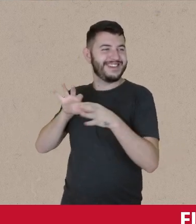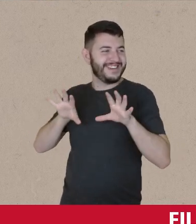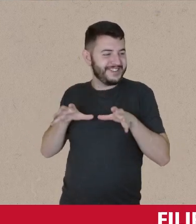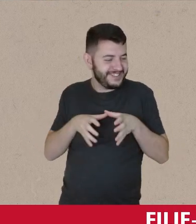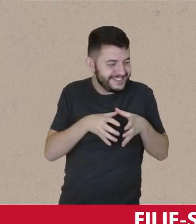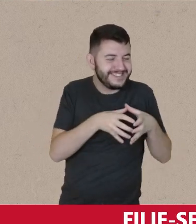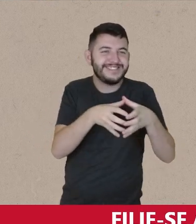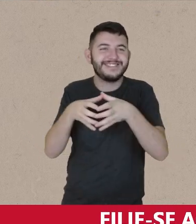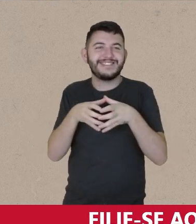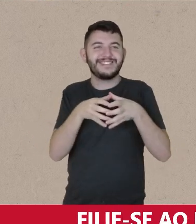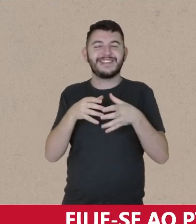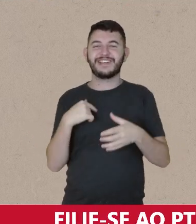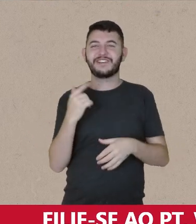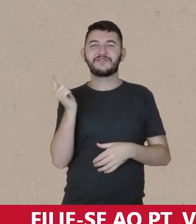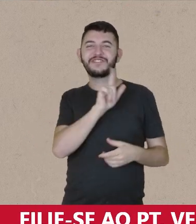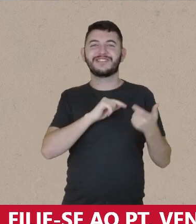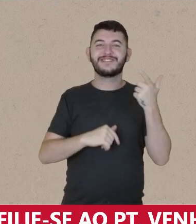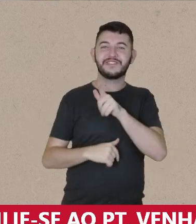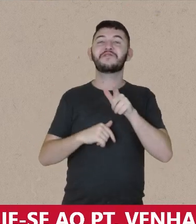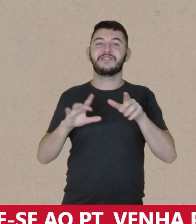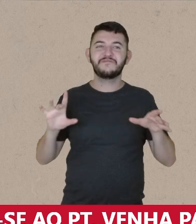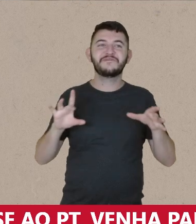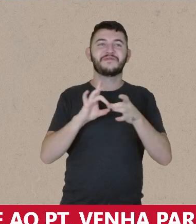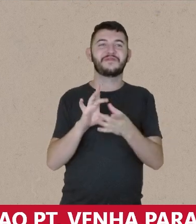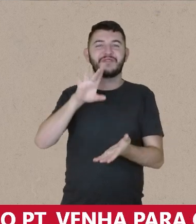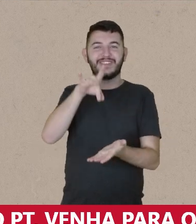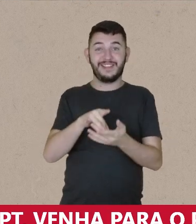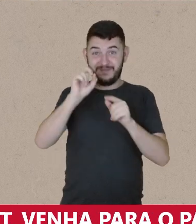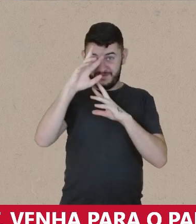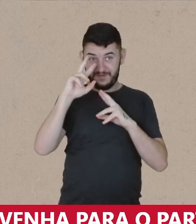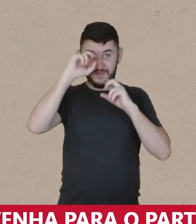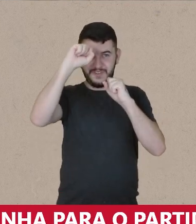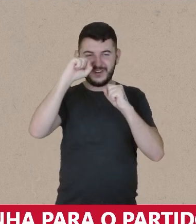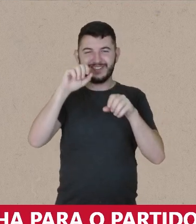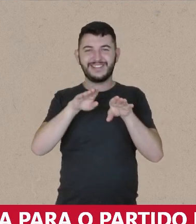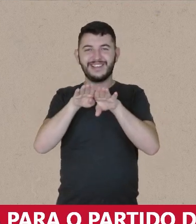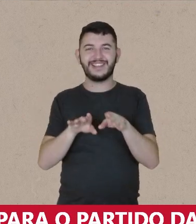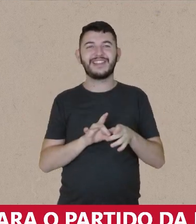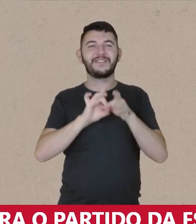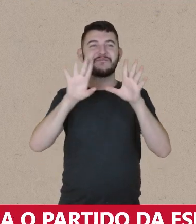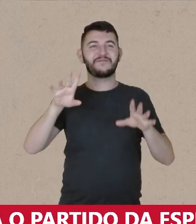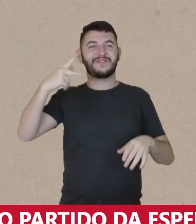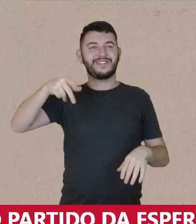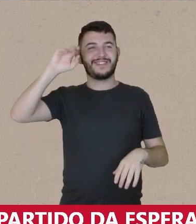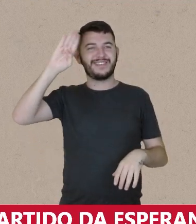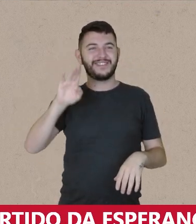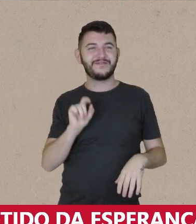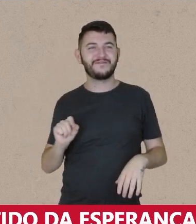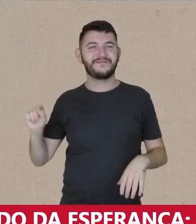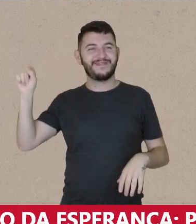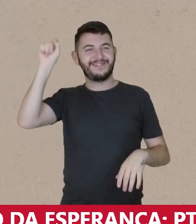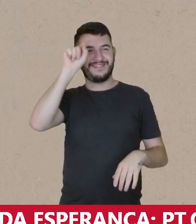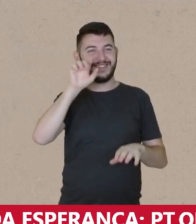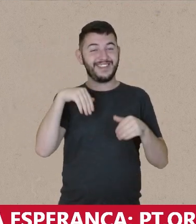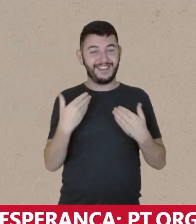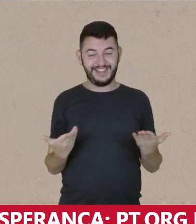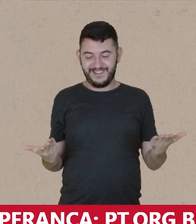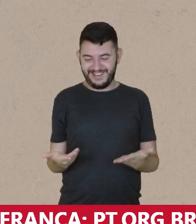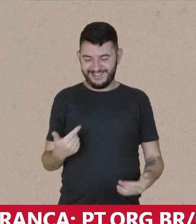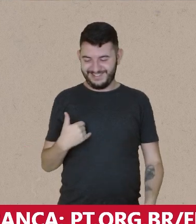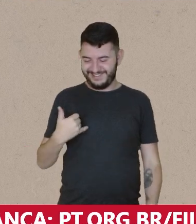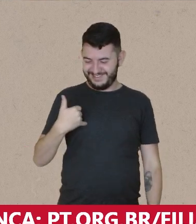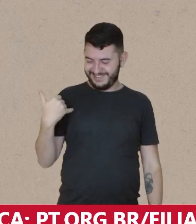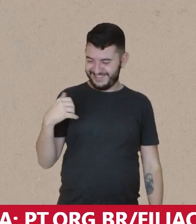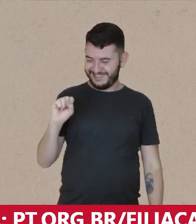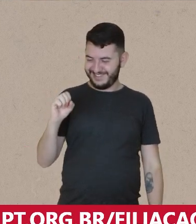conseguimos reunificar as forças realmente democráticas do Brasil. Então eu, no alto dos meus 82